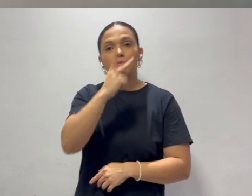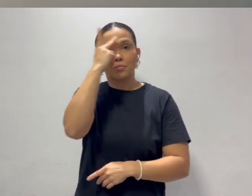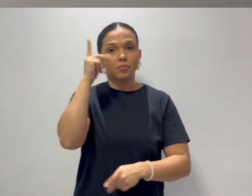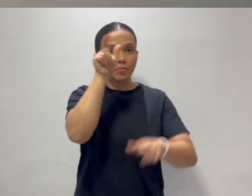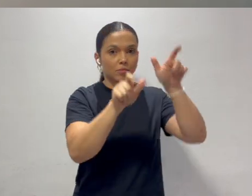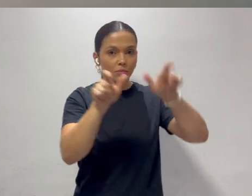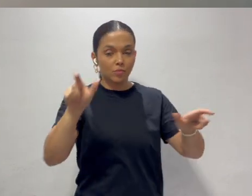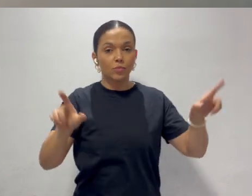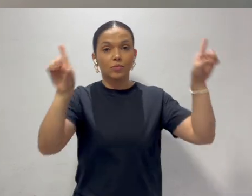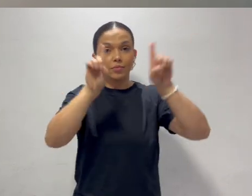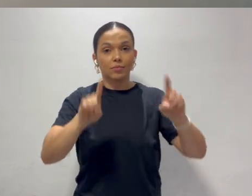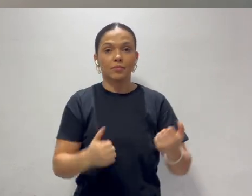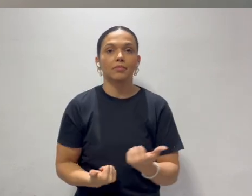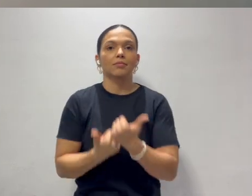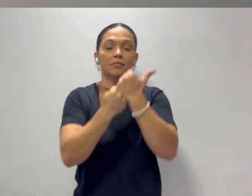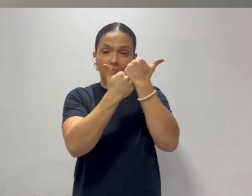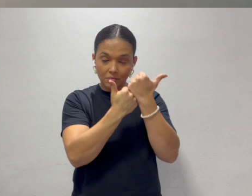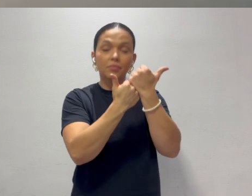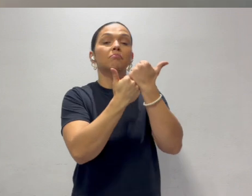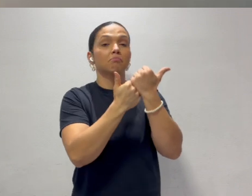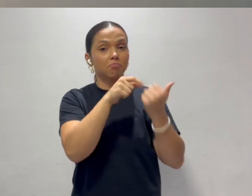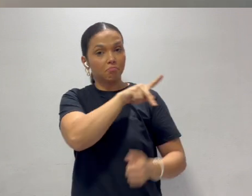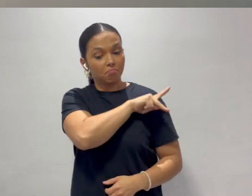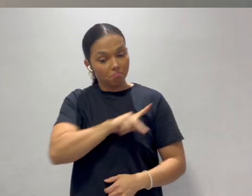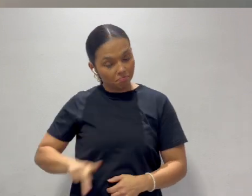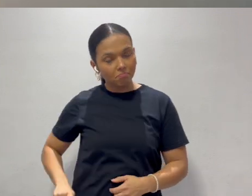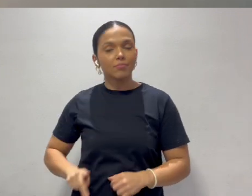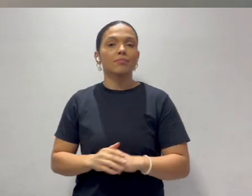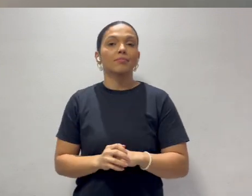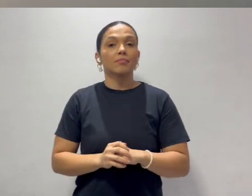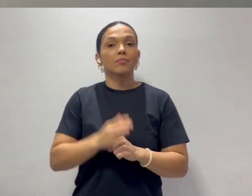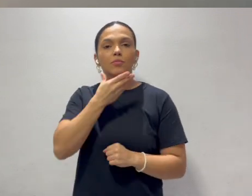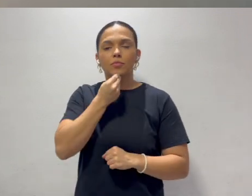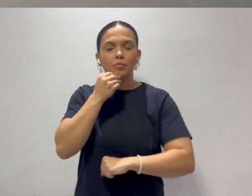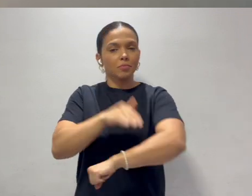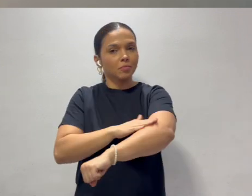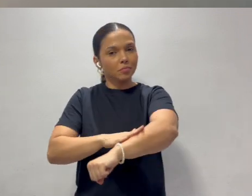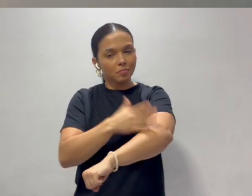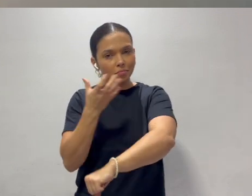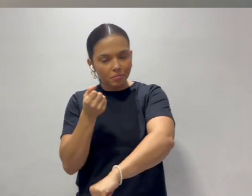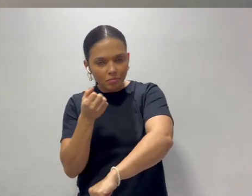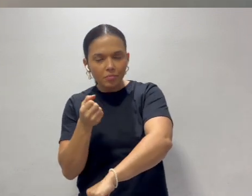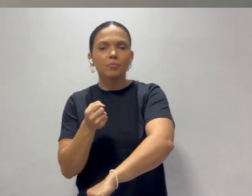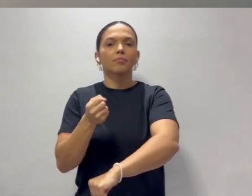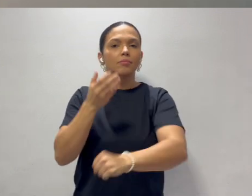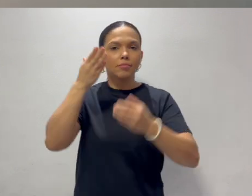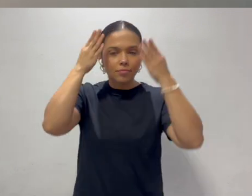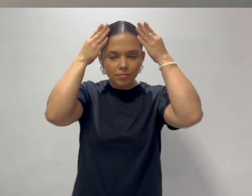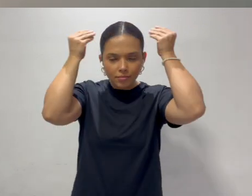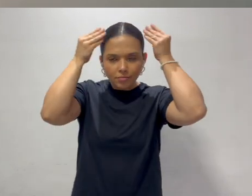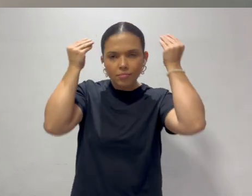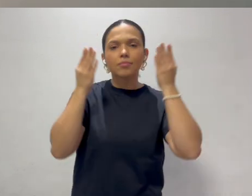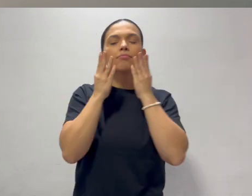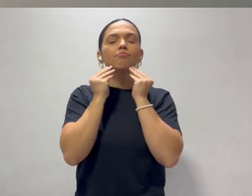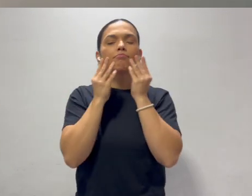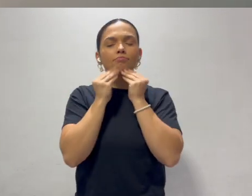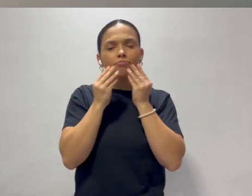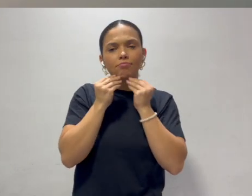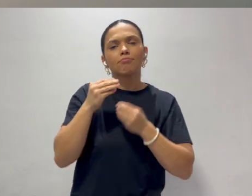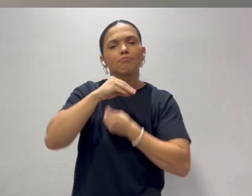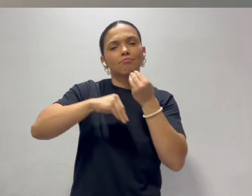às Pessoas com Deficiência, sou um homem de pele clara, pele lisa, barba grisalha, óculos com hastes finas e